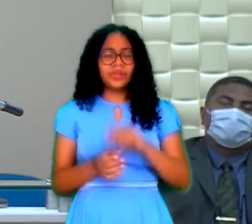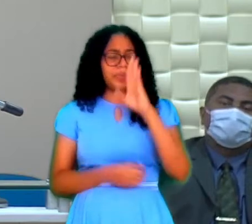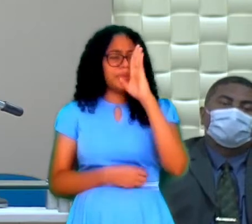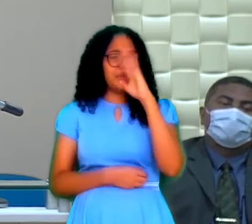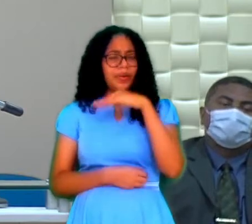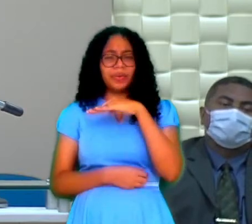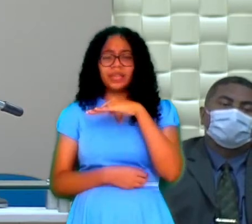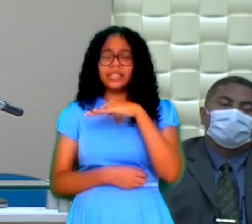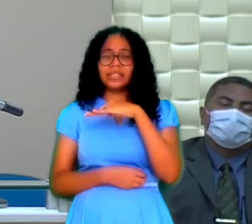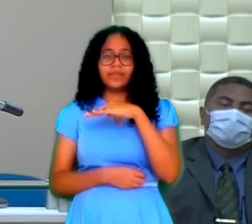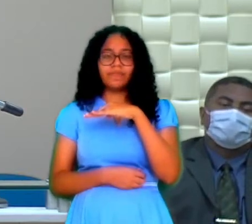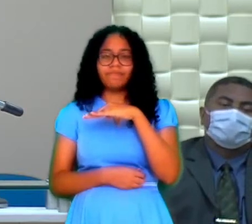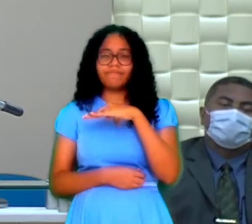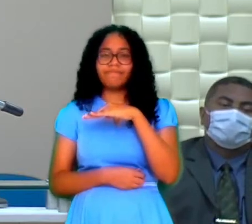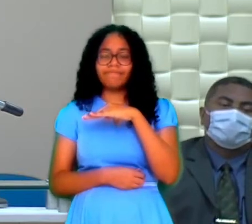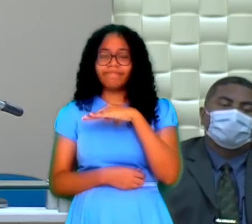possível.